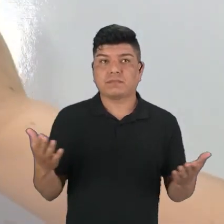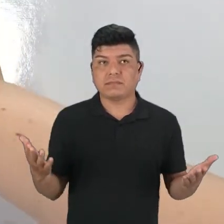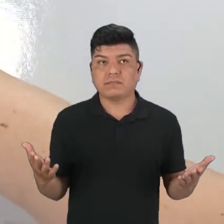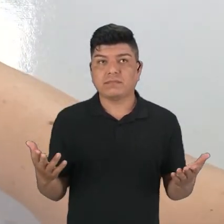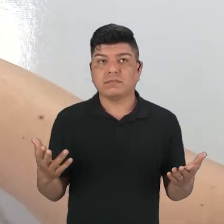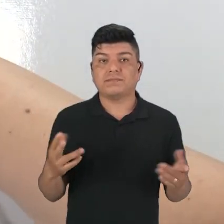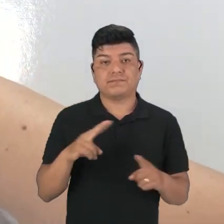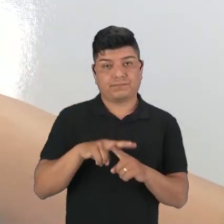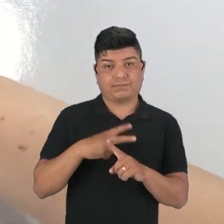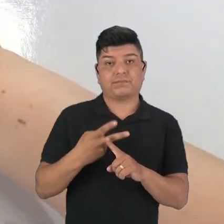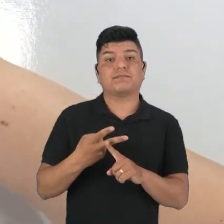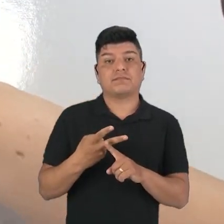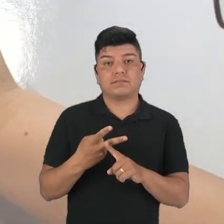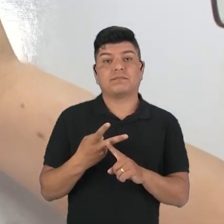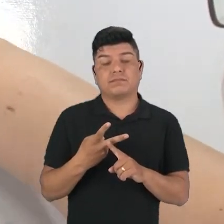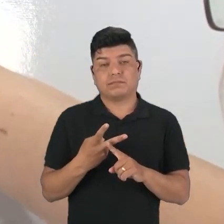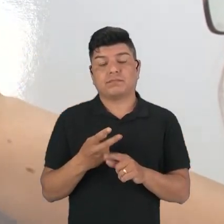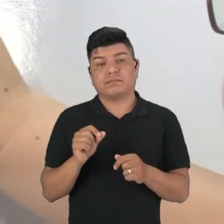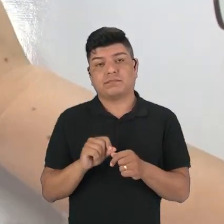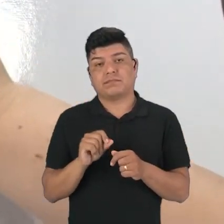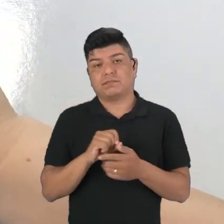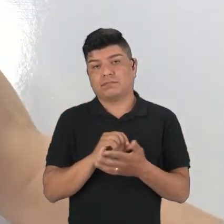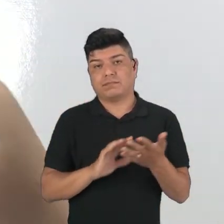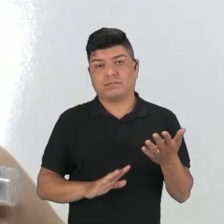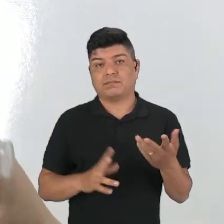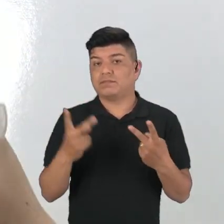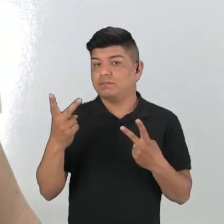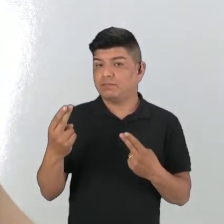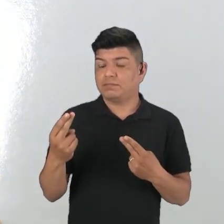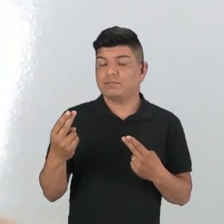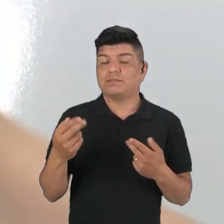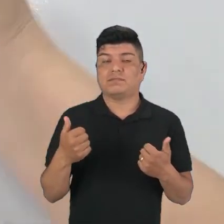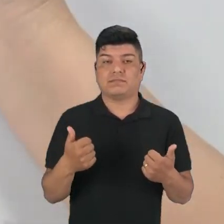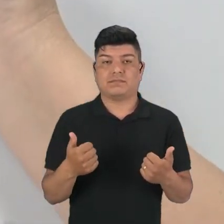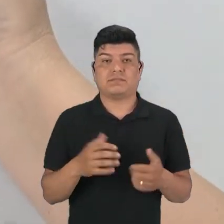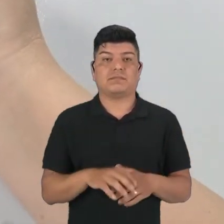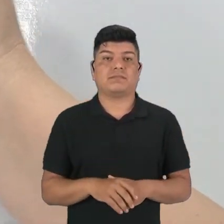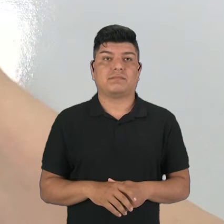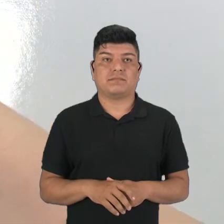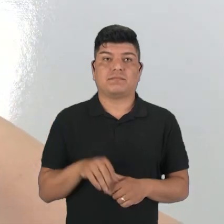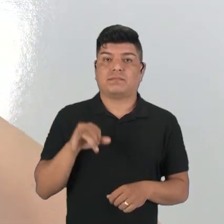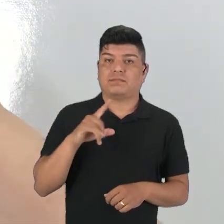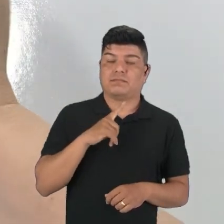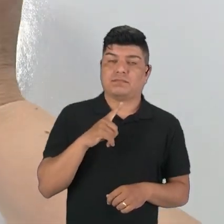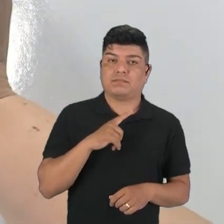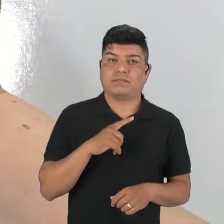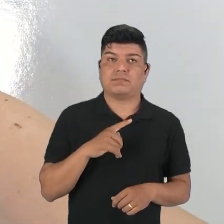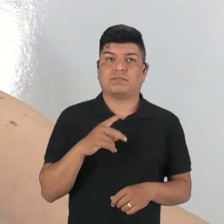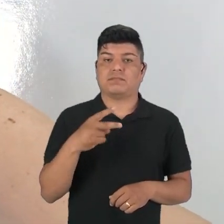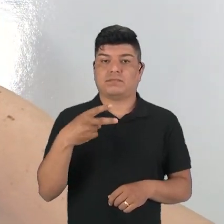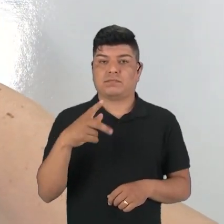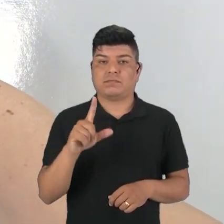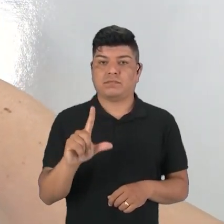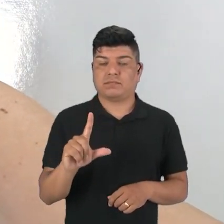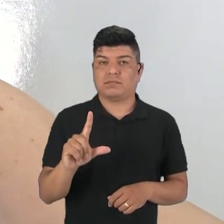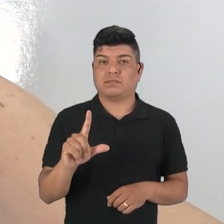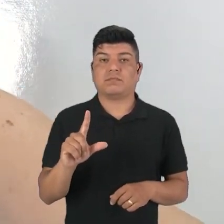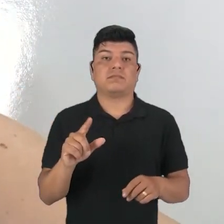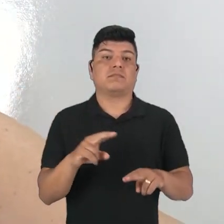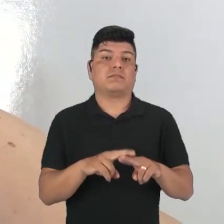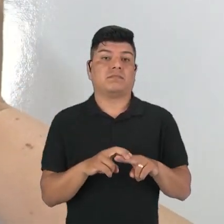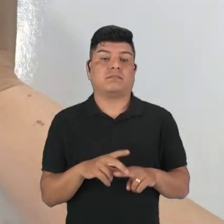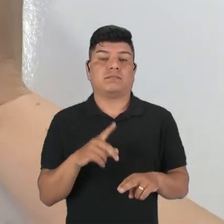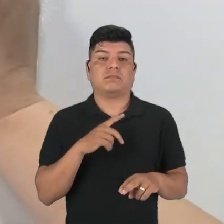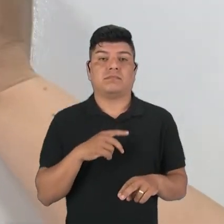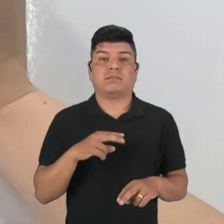Vai ser o dobro. Nós acabamos de fazer uma atividade semelhante, não foi? Se eu tenho 2 litros, então eu